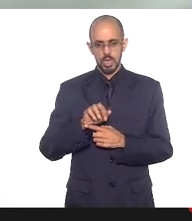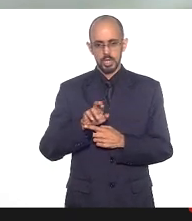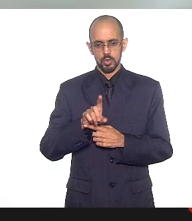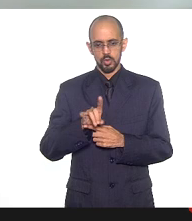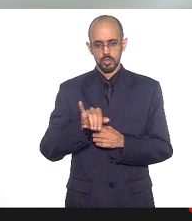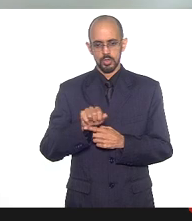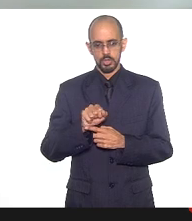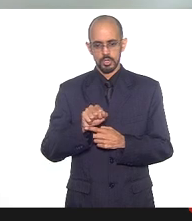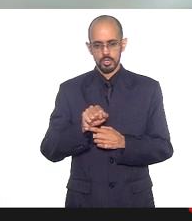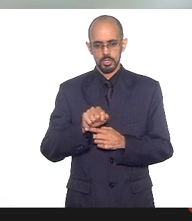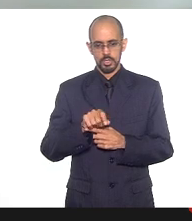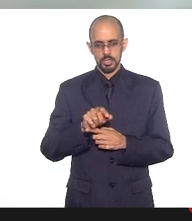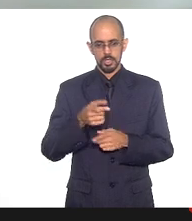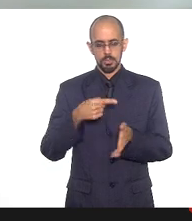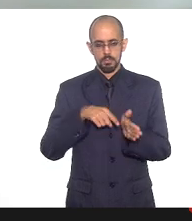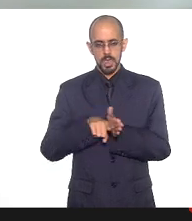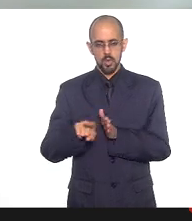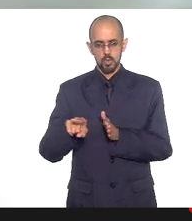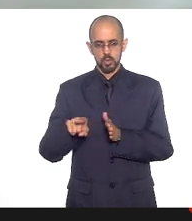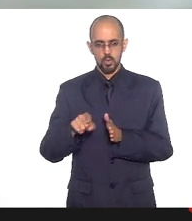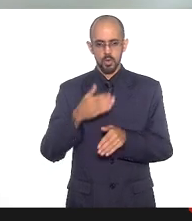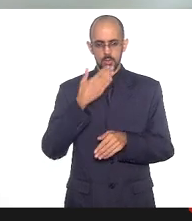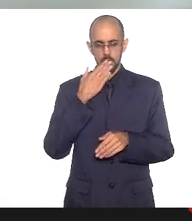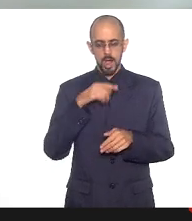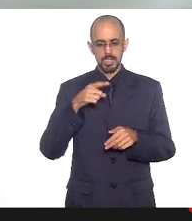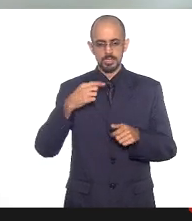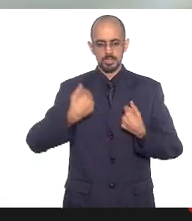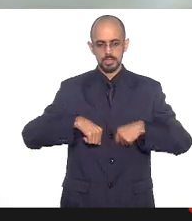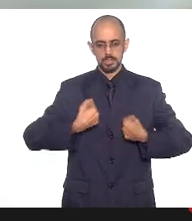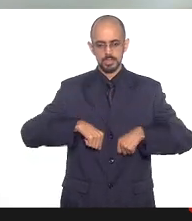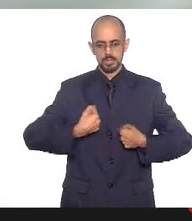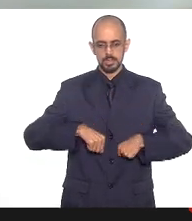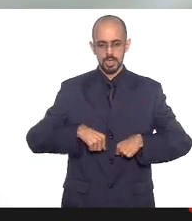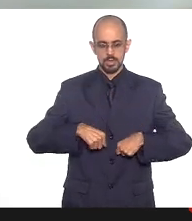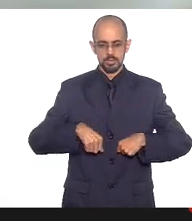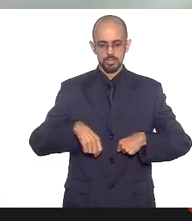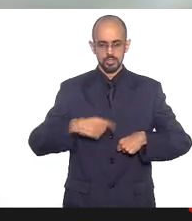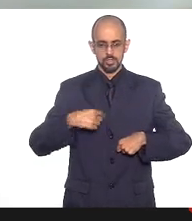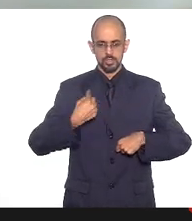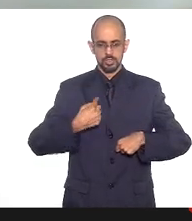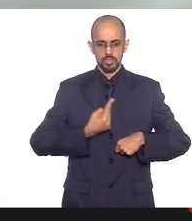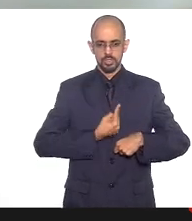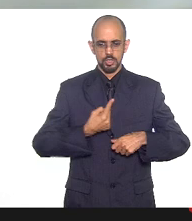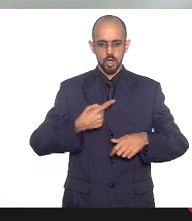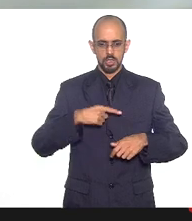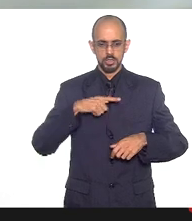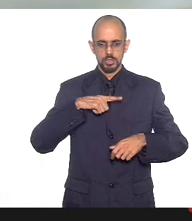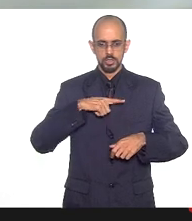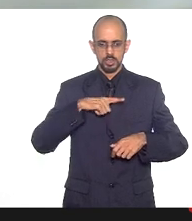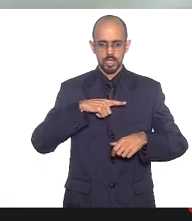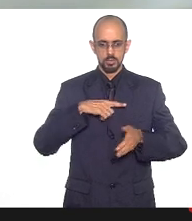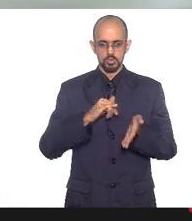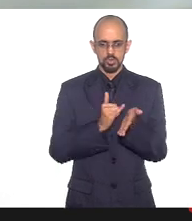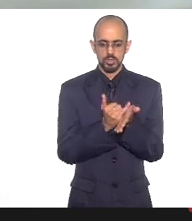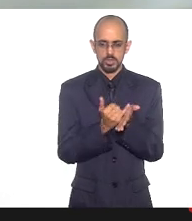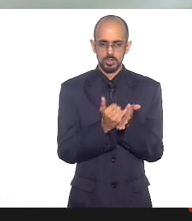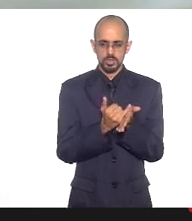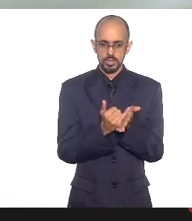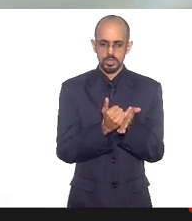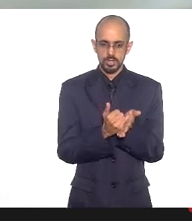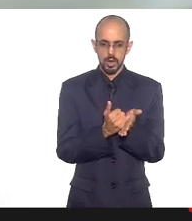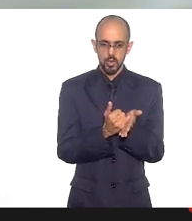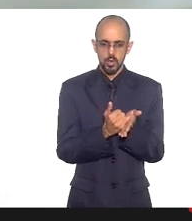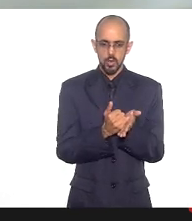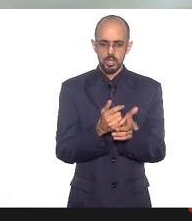arguindo quais são as demandas que estão inscritas em dívida ativa